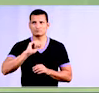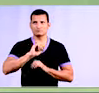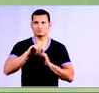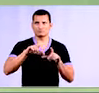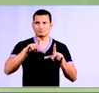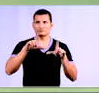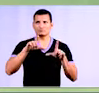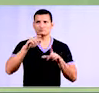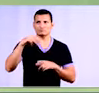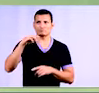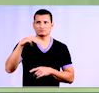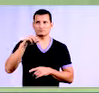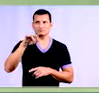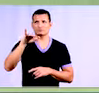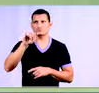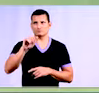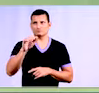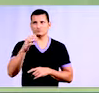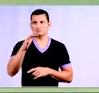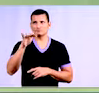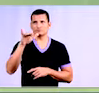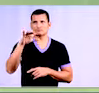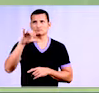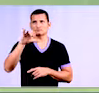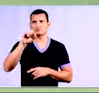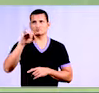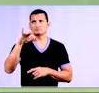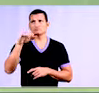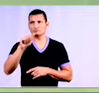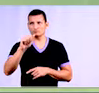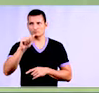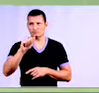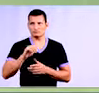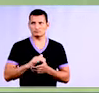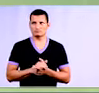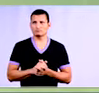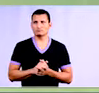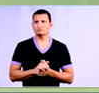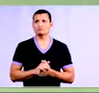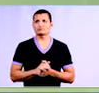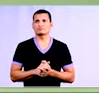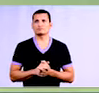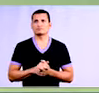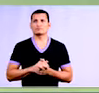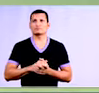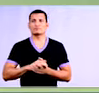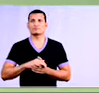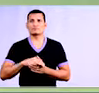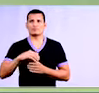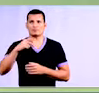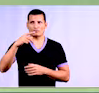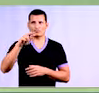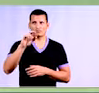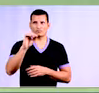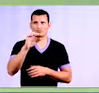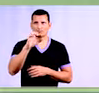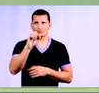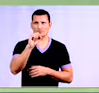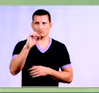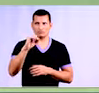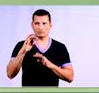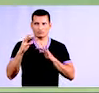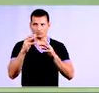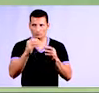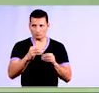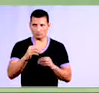física. Embora, para o processo, toda a memória lógica esteja disponível a qualquer